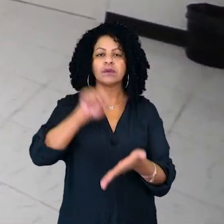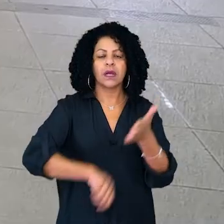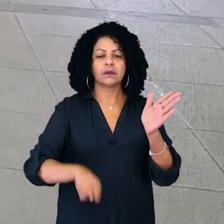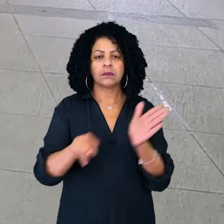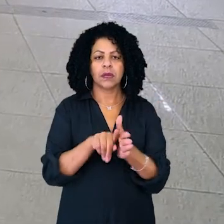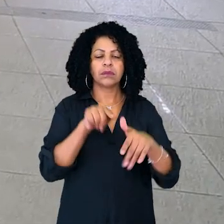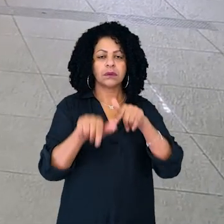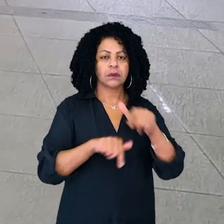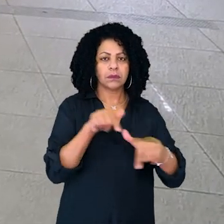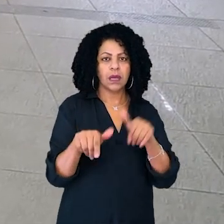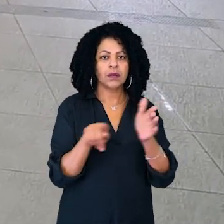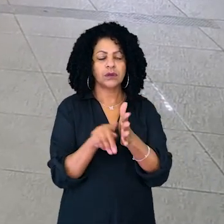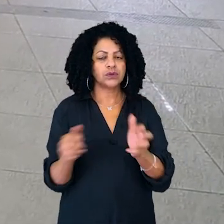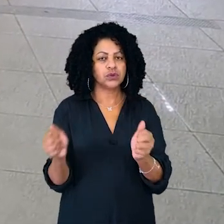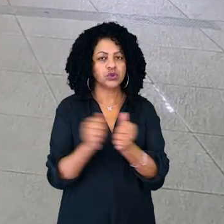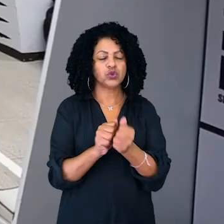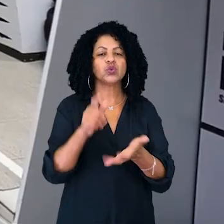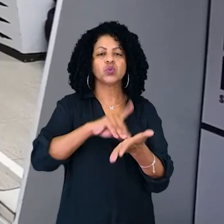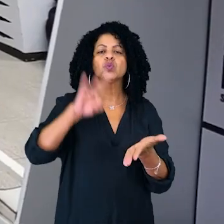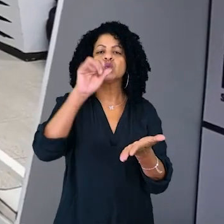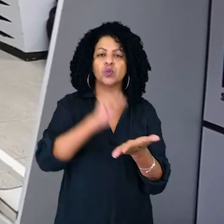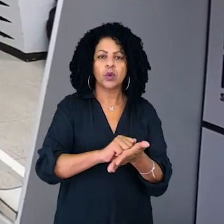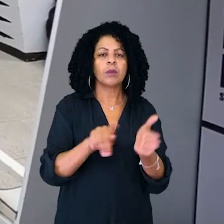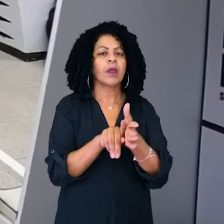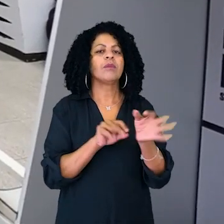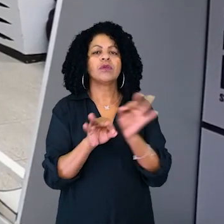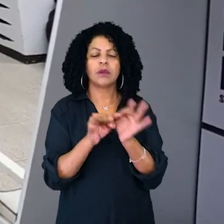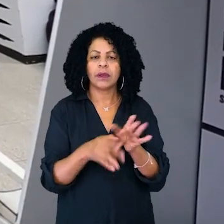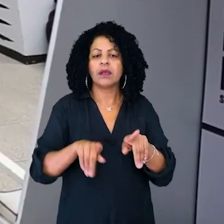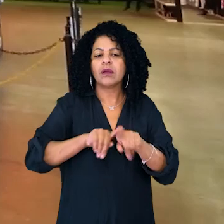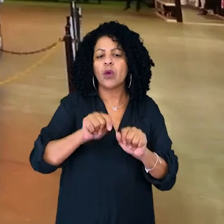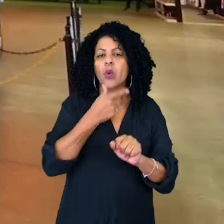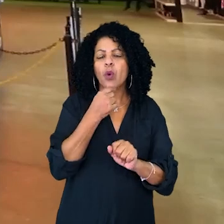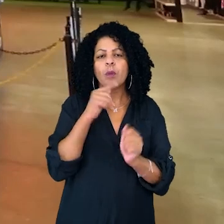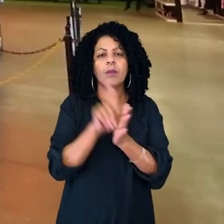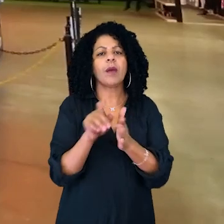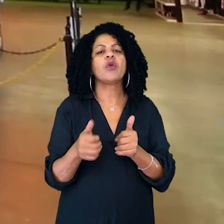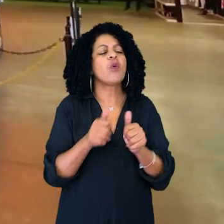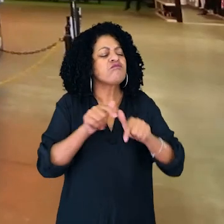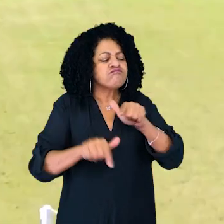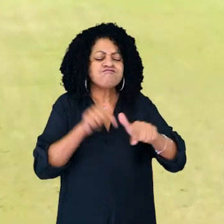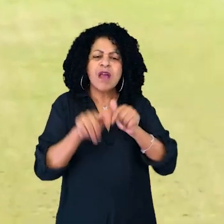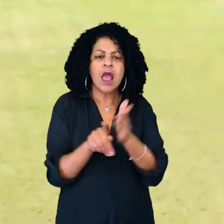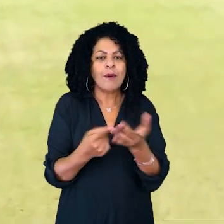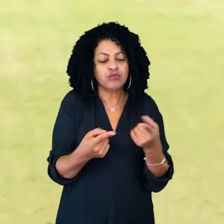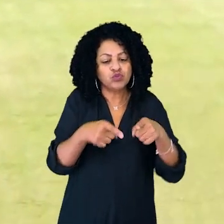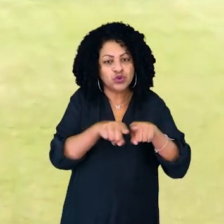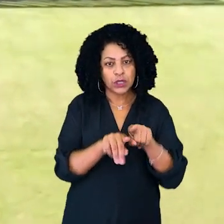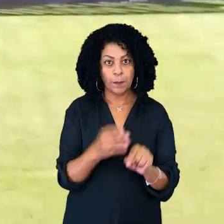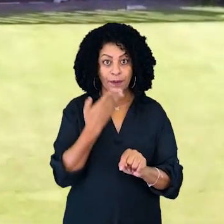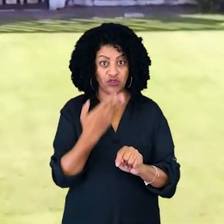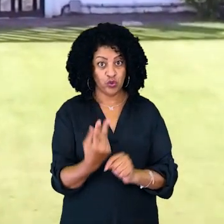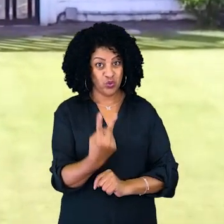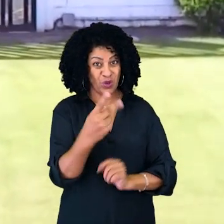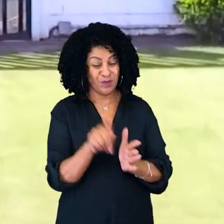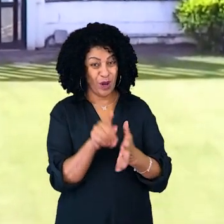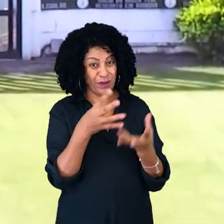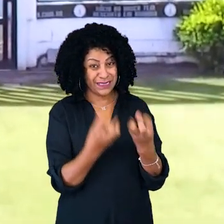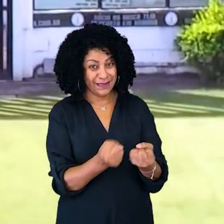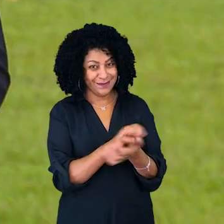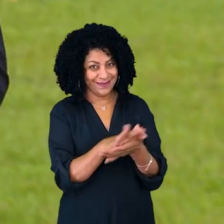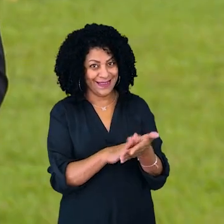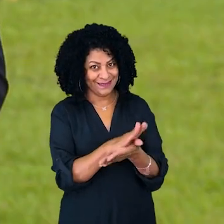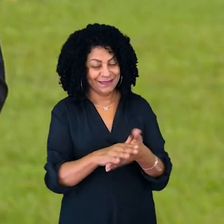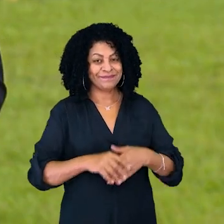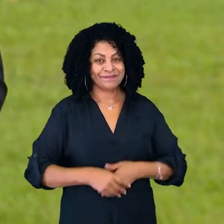de prestação de serviços firmado com o clube por meio de uma empresa em que ele atuava como sócio. Os 2 pedidos foram